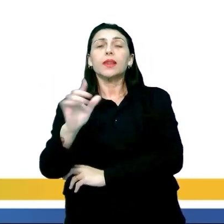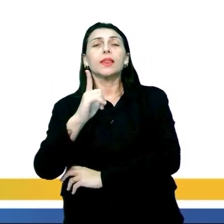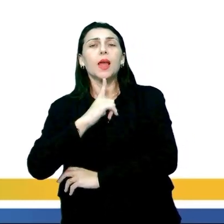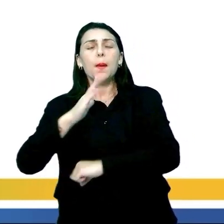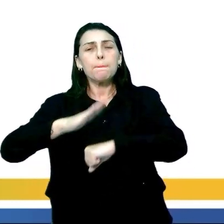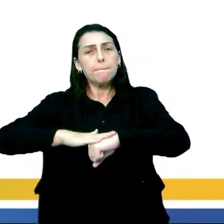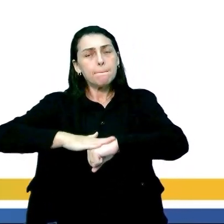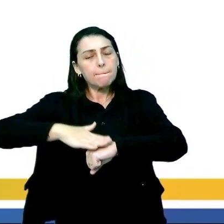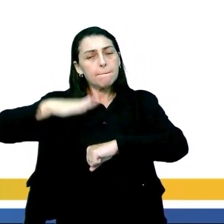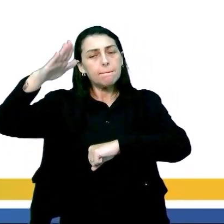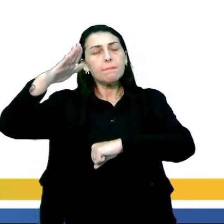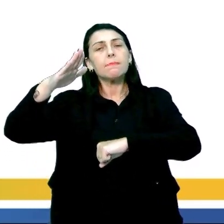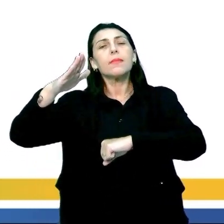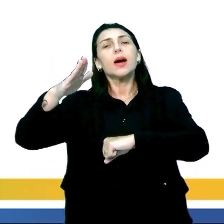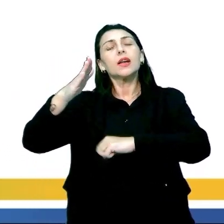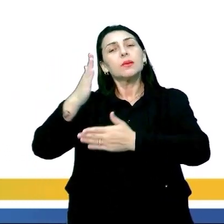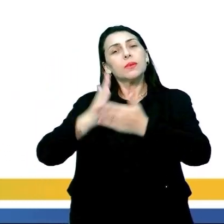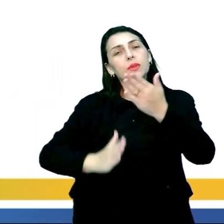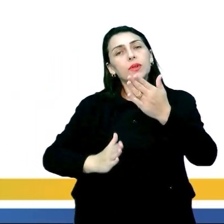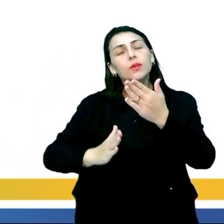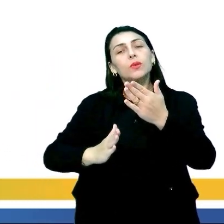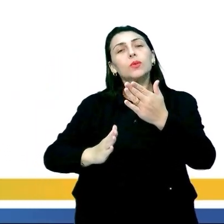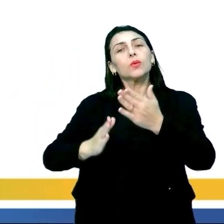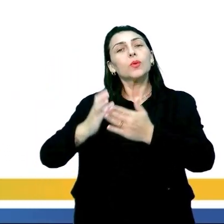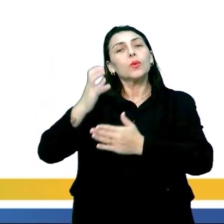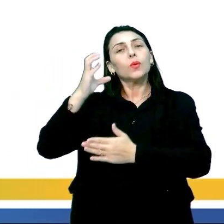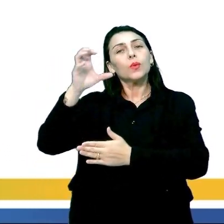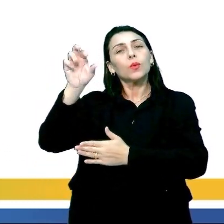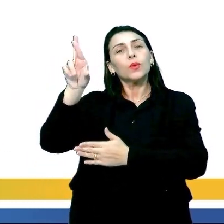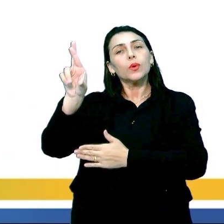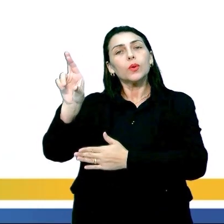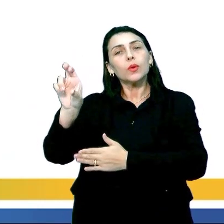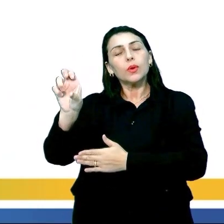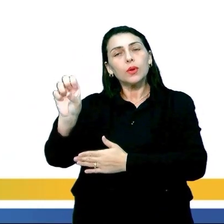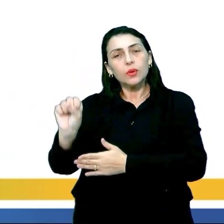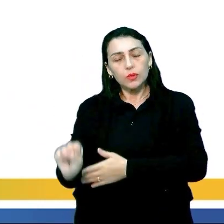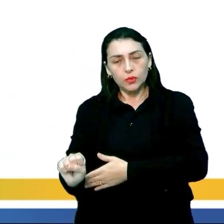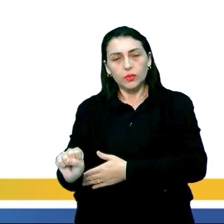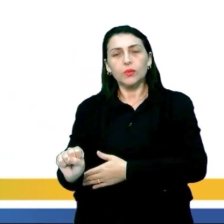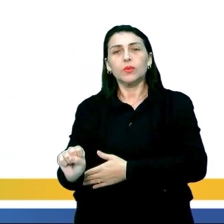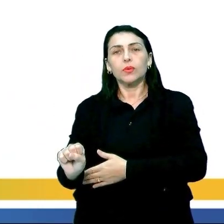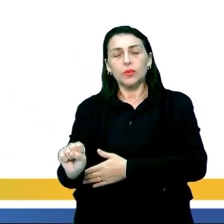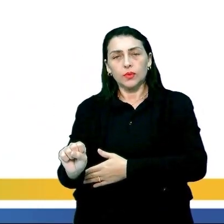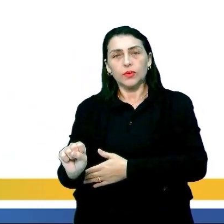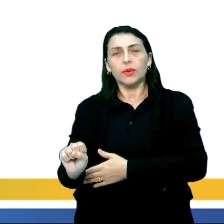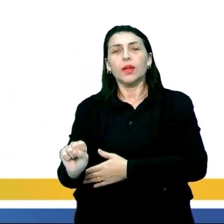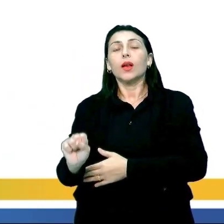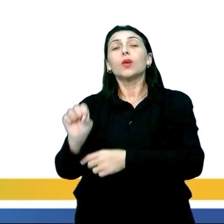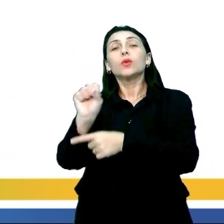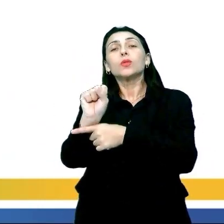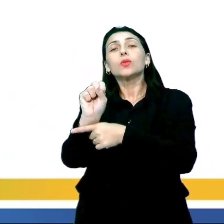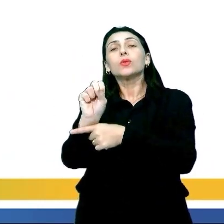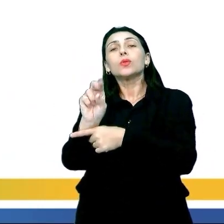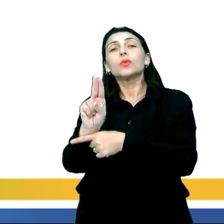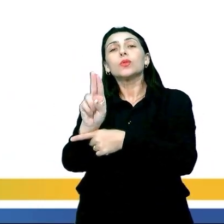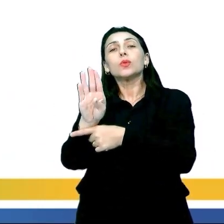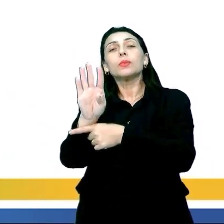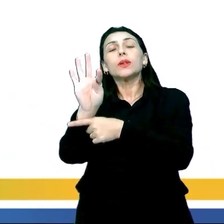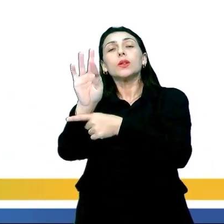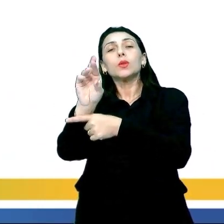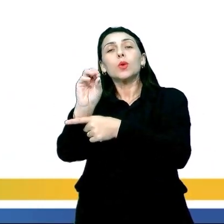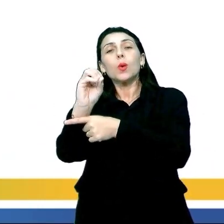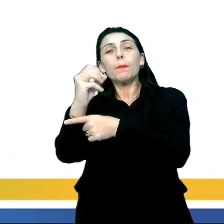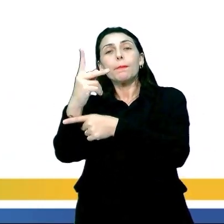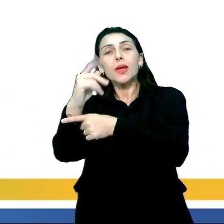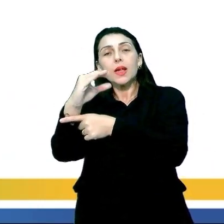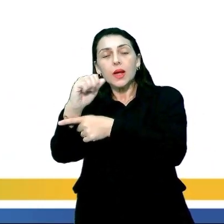ocupa mais da metade do território do Rio Grande do Sul. O clima é o clima subtropical, com 4 estações do